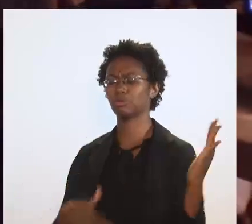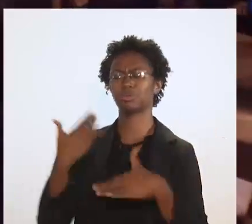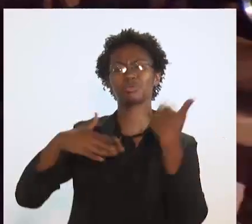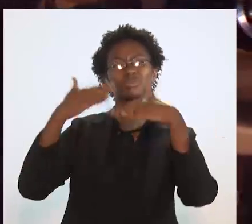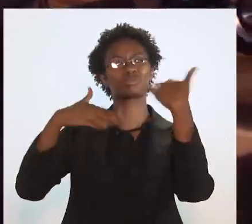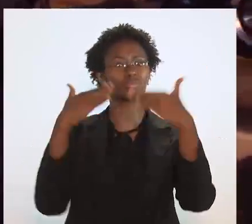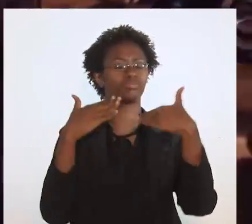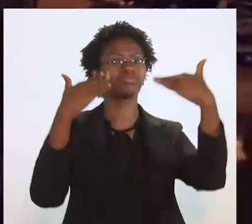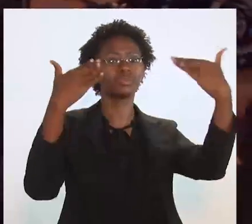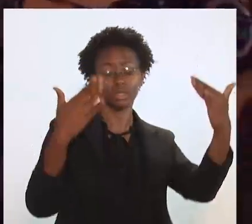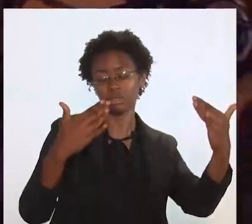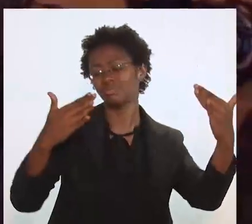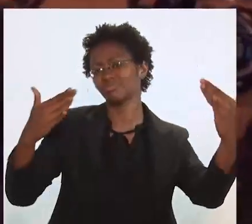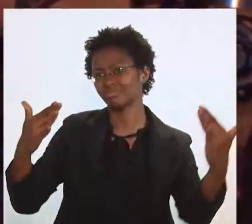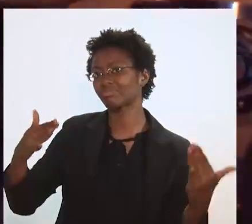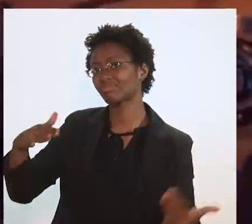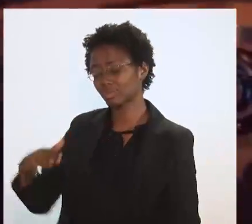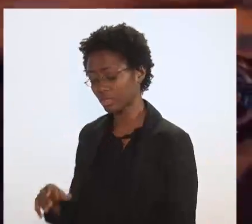Sua hora vai